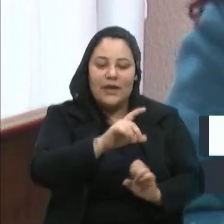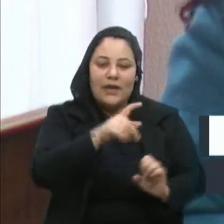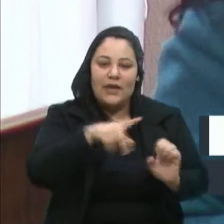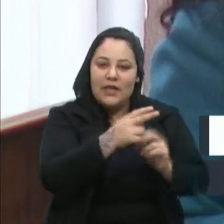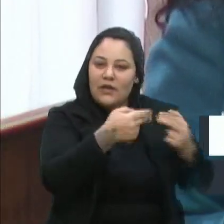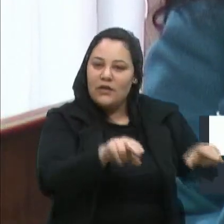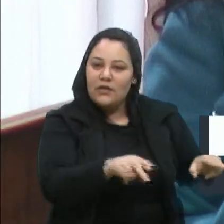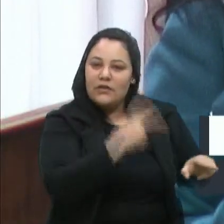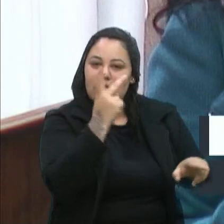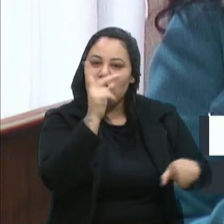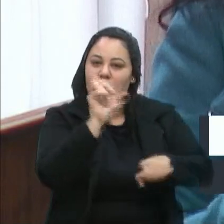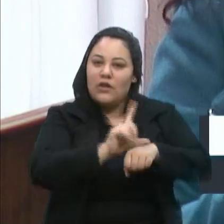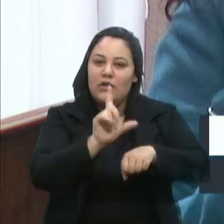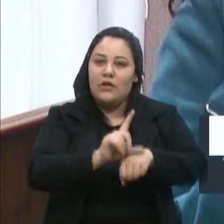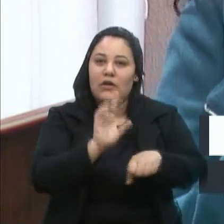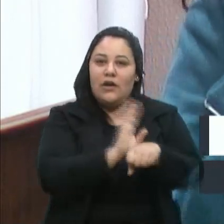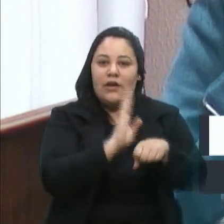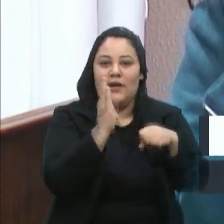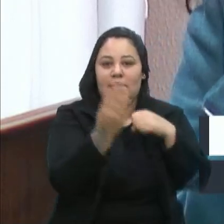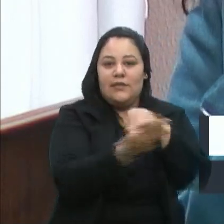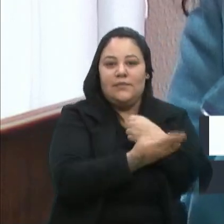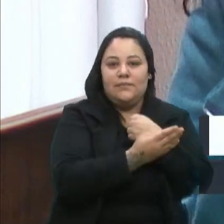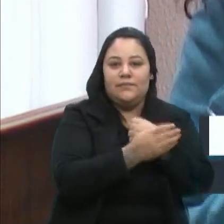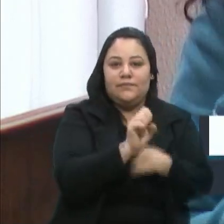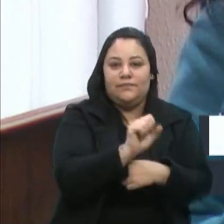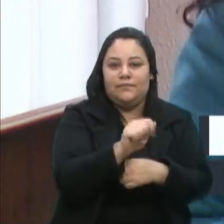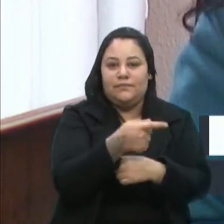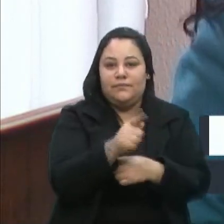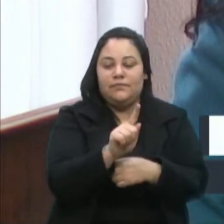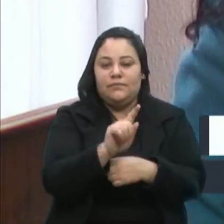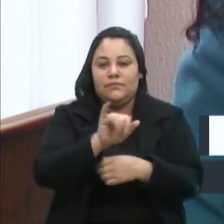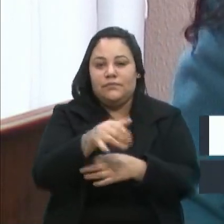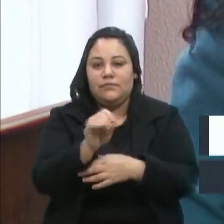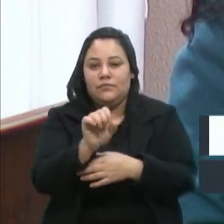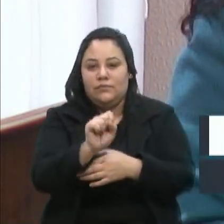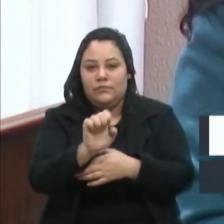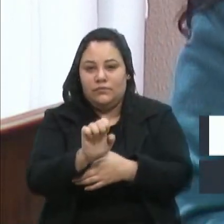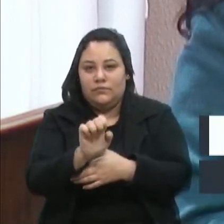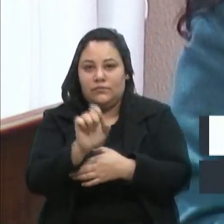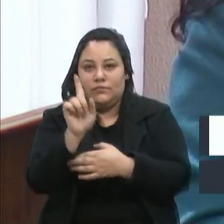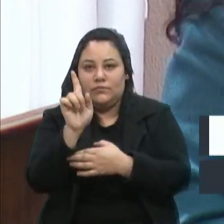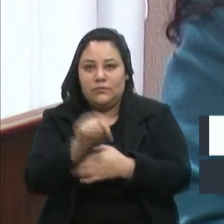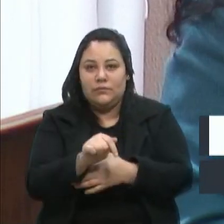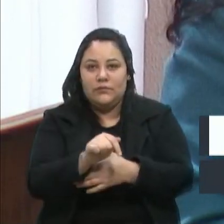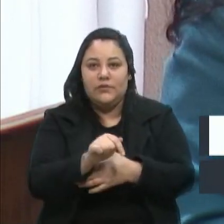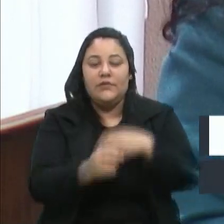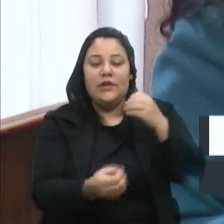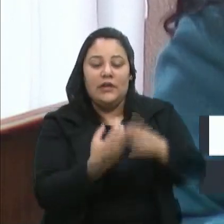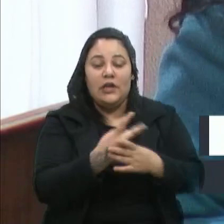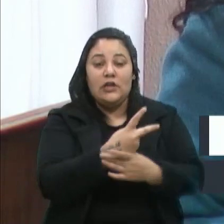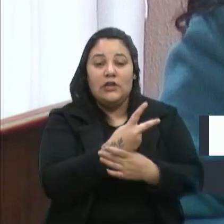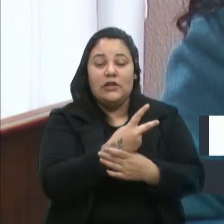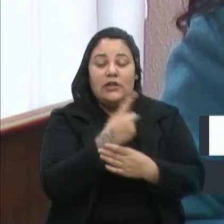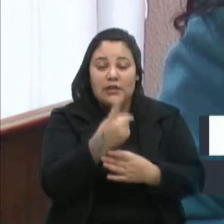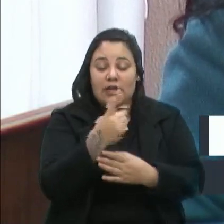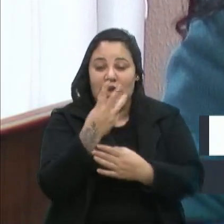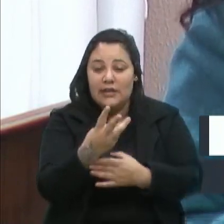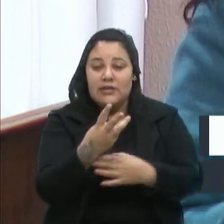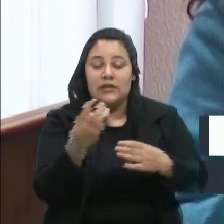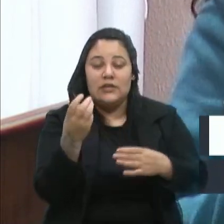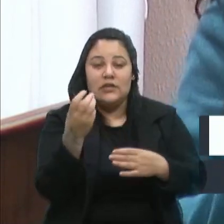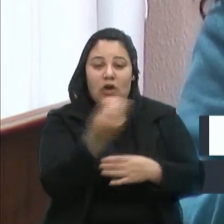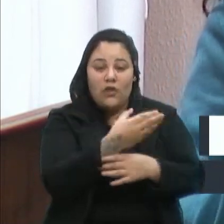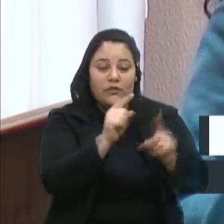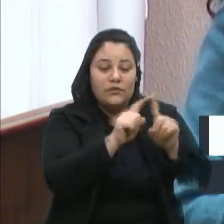fica no bairro São José e que representa a geração de 13 novos empregos. Além das 2 lojas, a Cefran possui também um centro